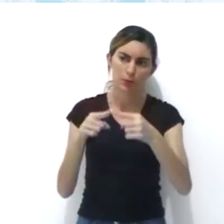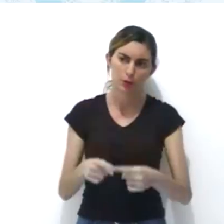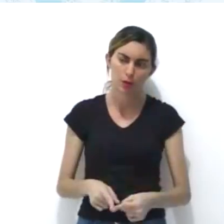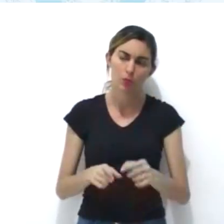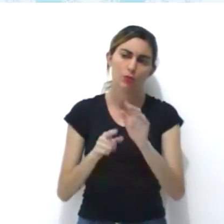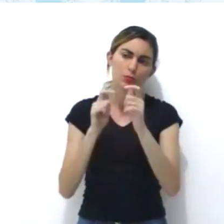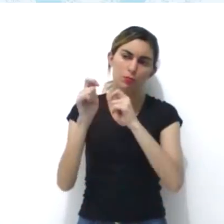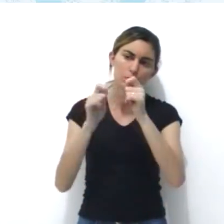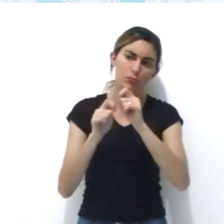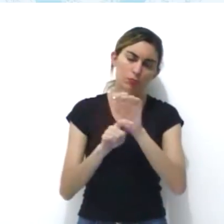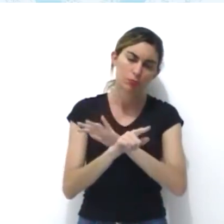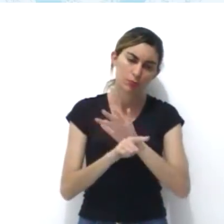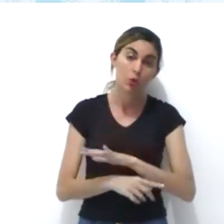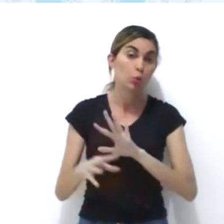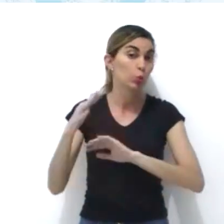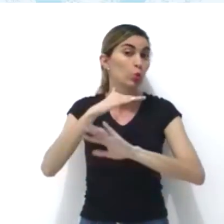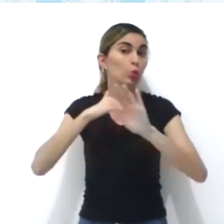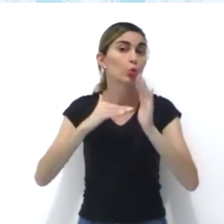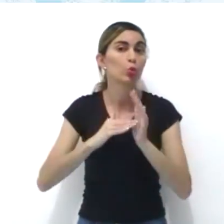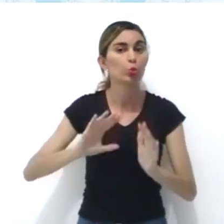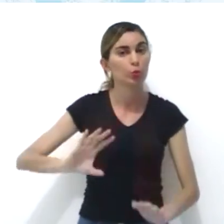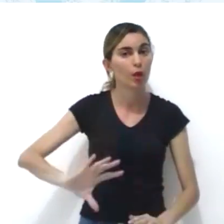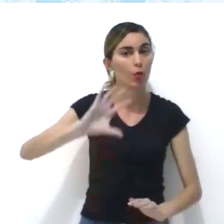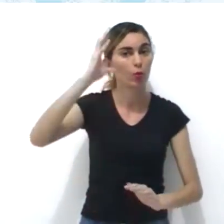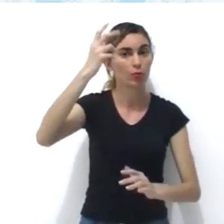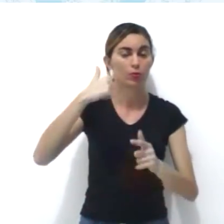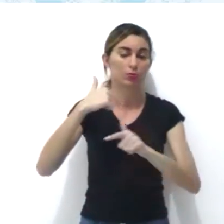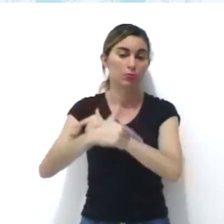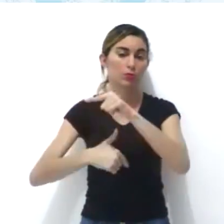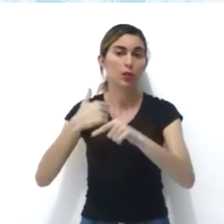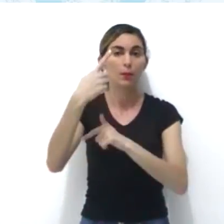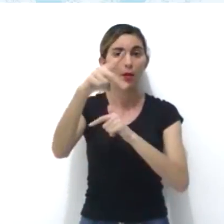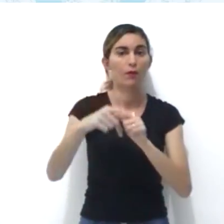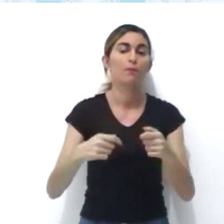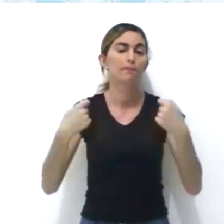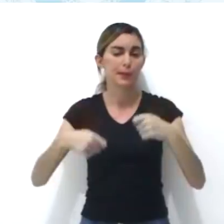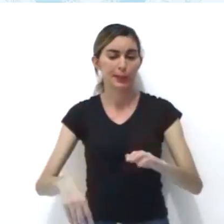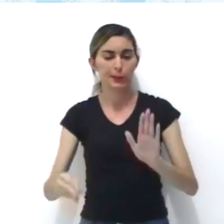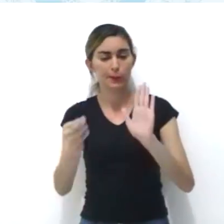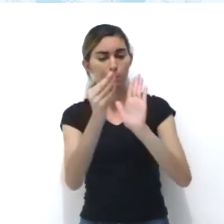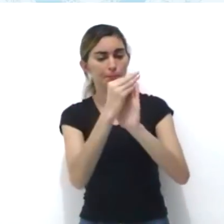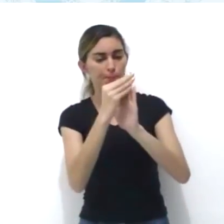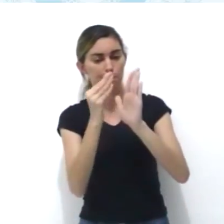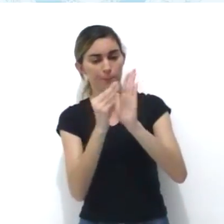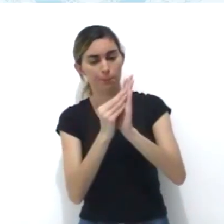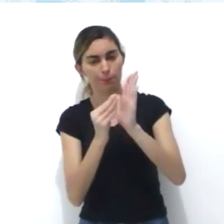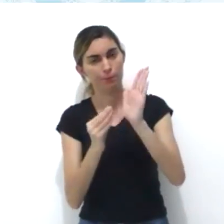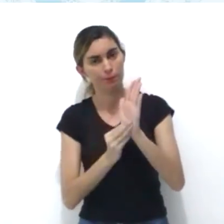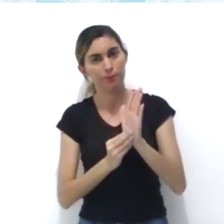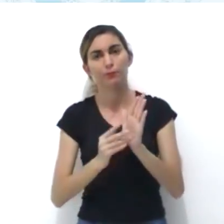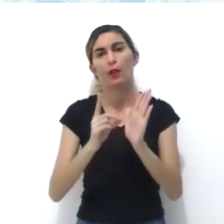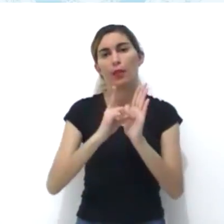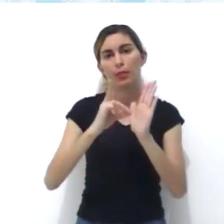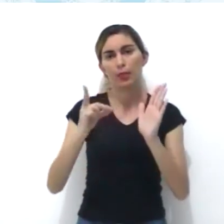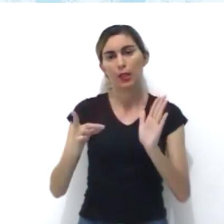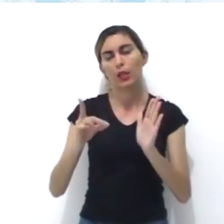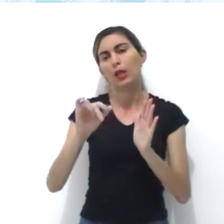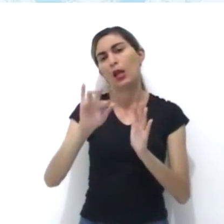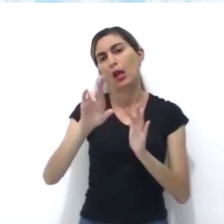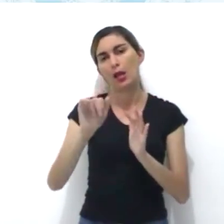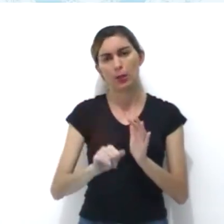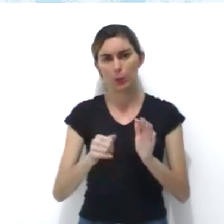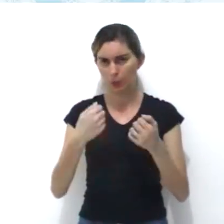questionário, aplicamos o questionário. Tudo o que acontecer no trabalho de vocês tem que estar escrito nesse diário de